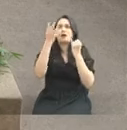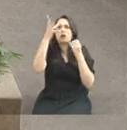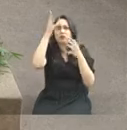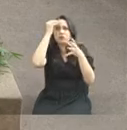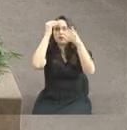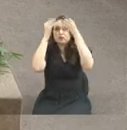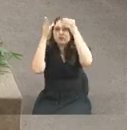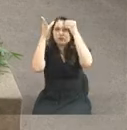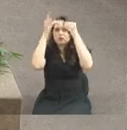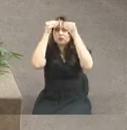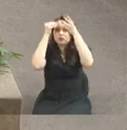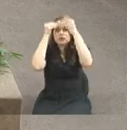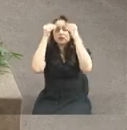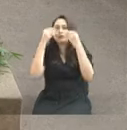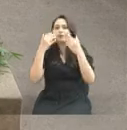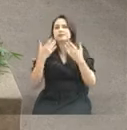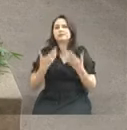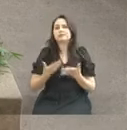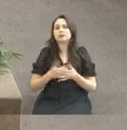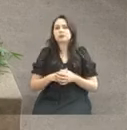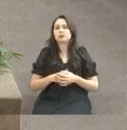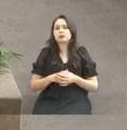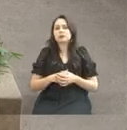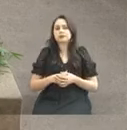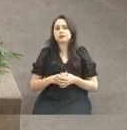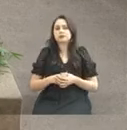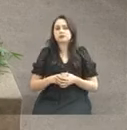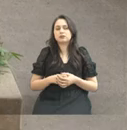Aí vem um bando de barbudos.